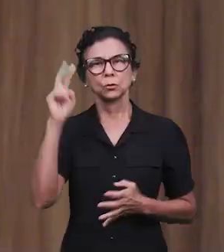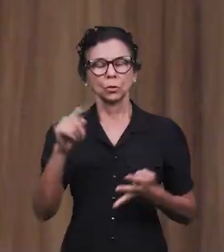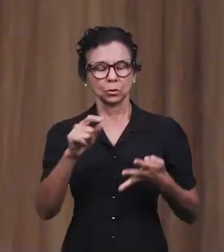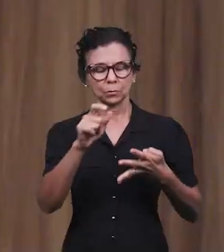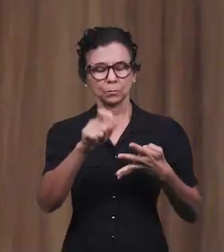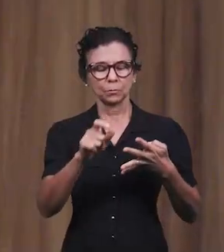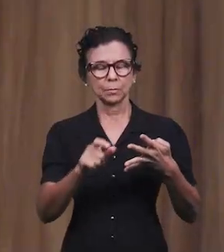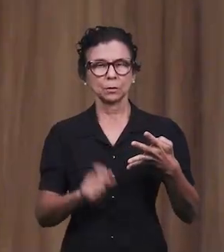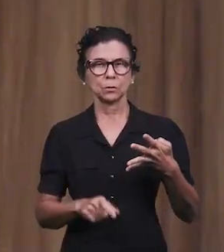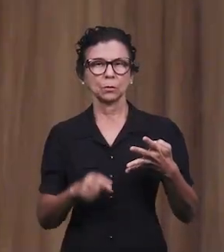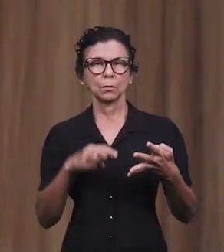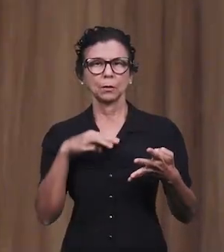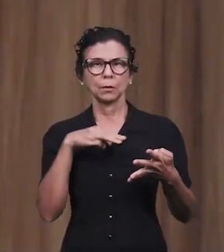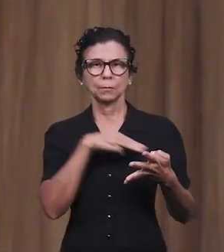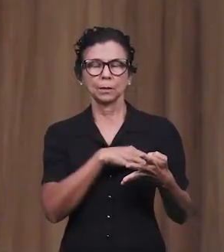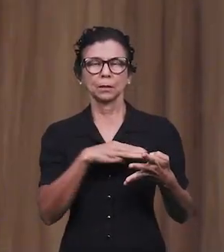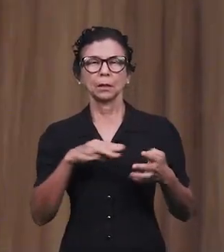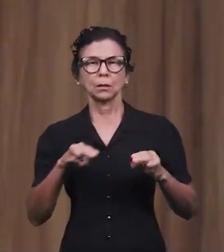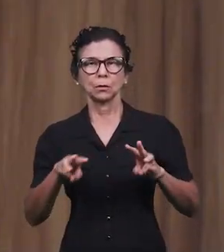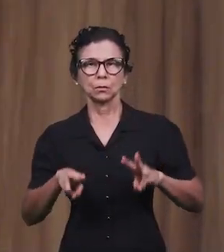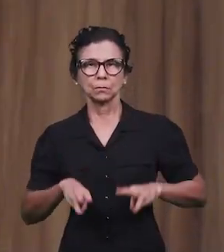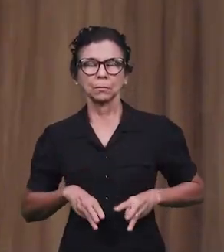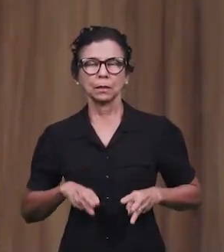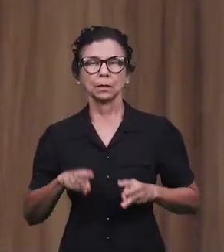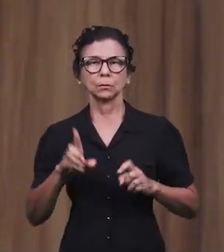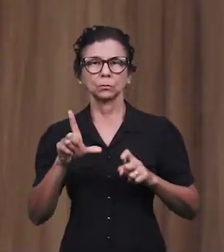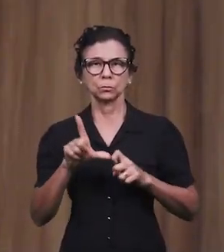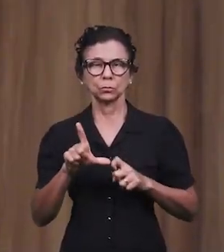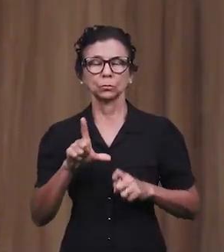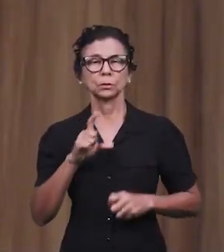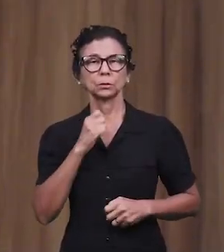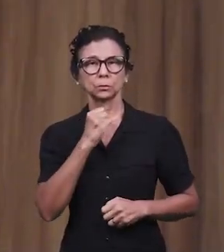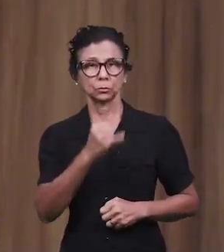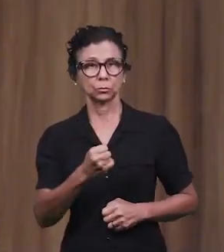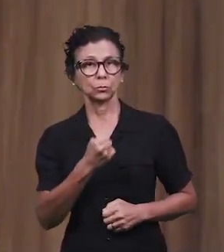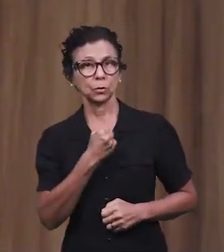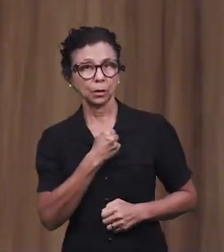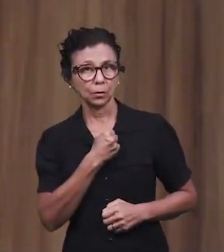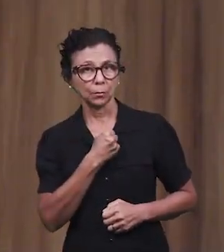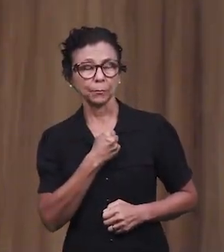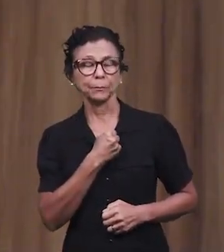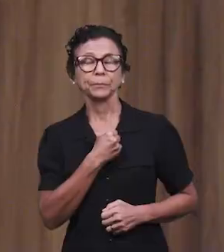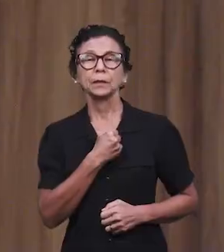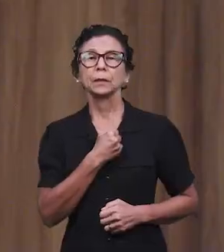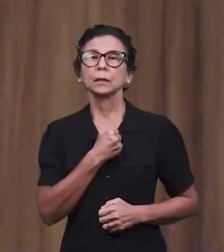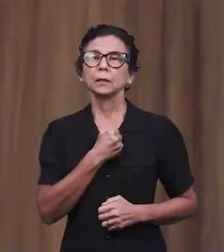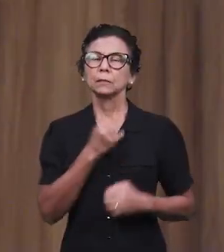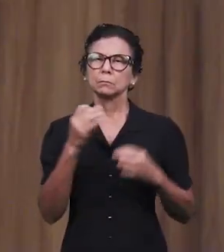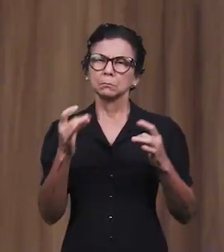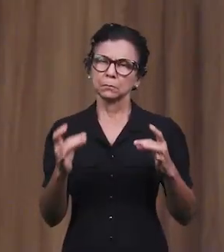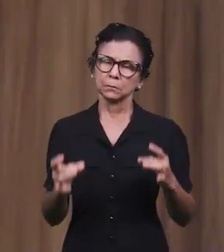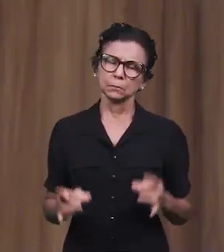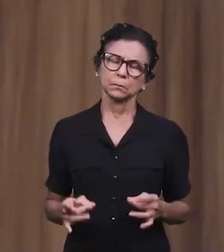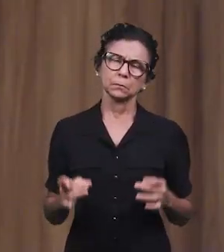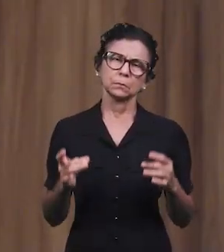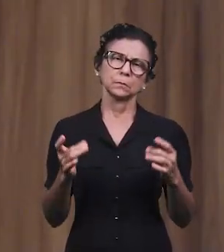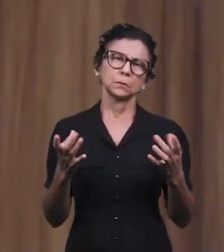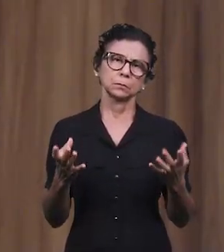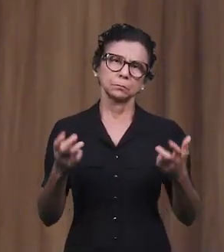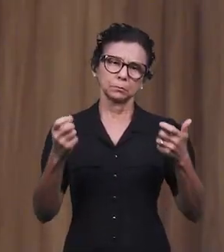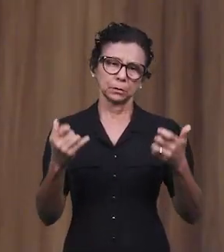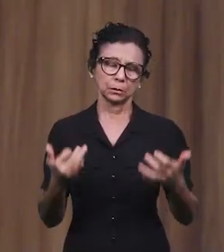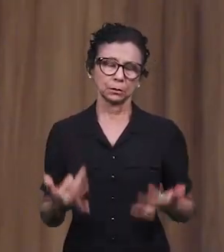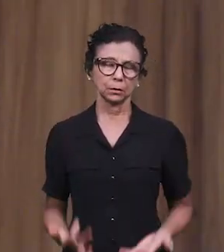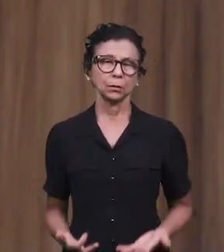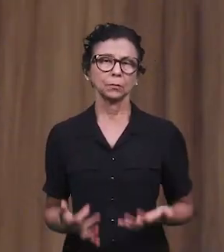evangelista, Mateus, Marcos, Lucas e João. E ali alguns detalhes foram colocados.